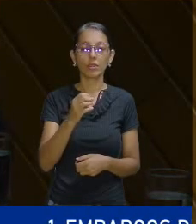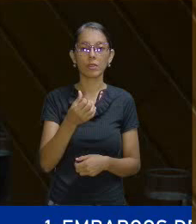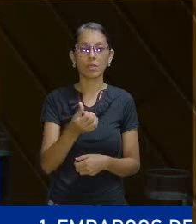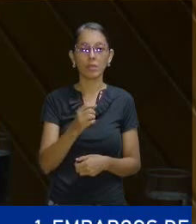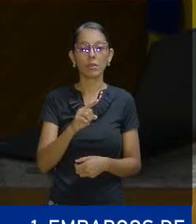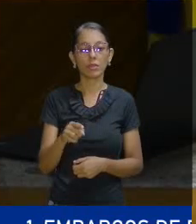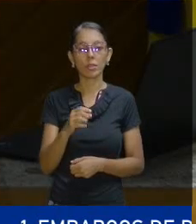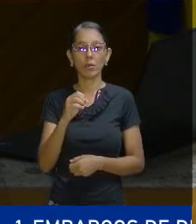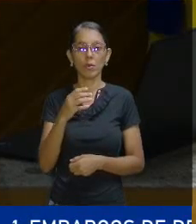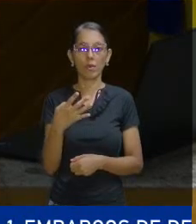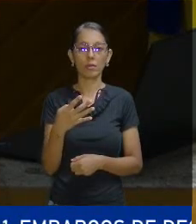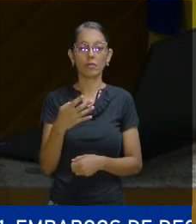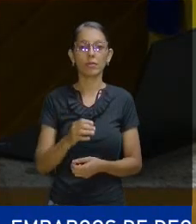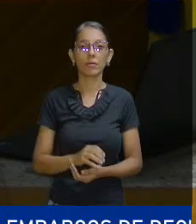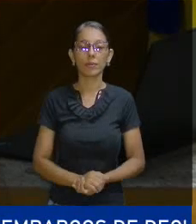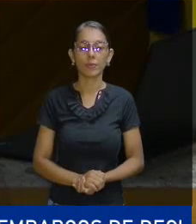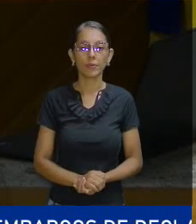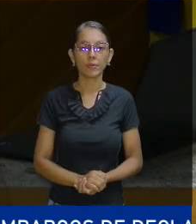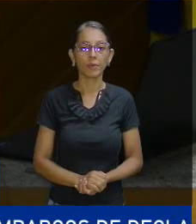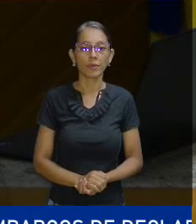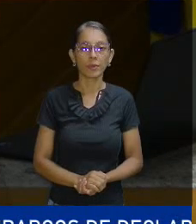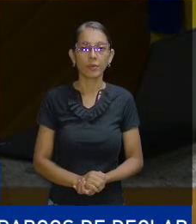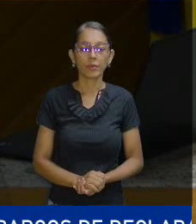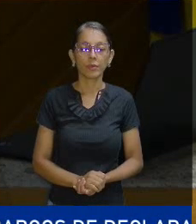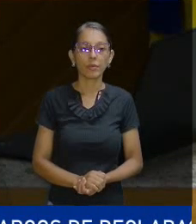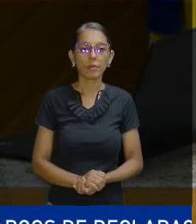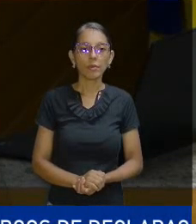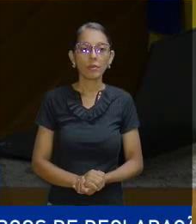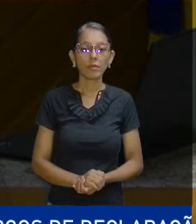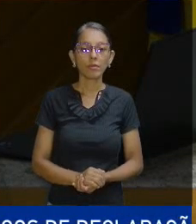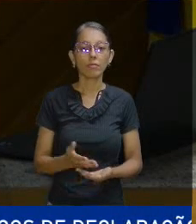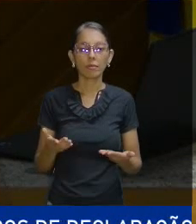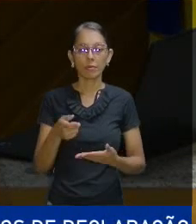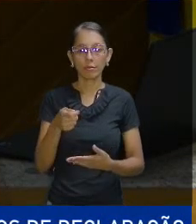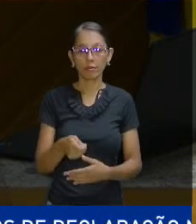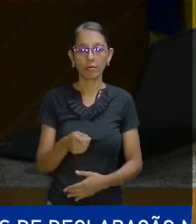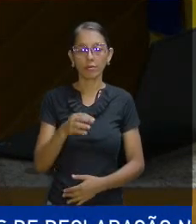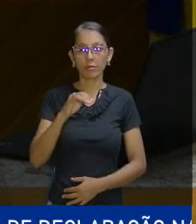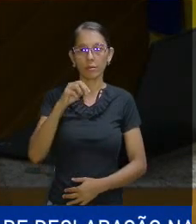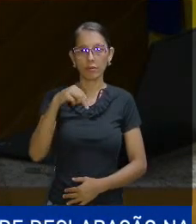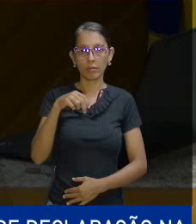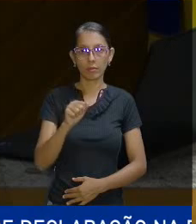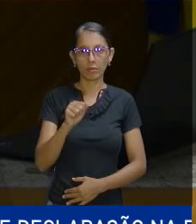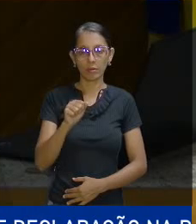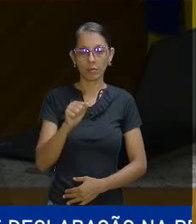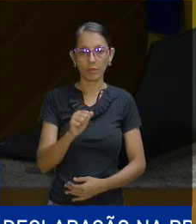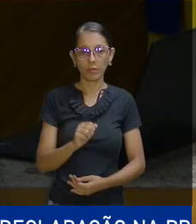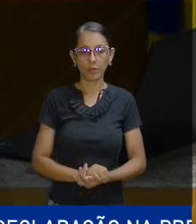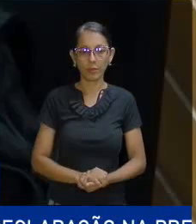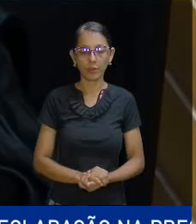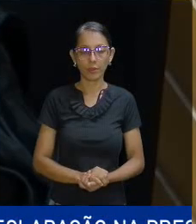106.906,54. É como voto, senhor presidente. Como vota a juíza Tina Souza?